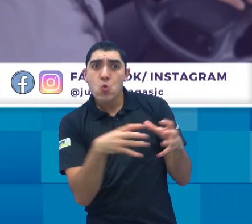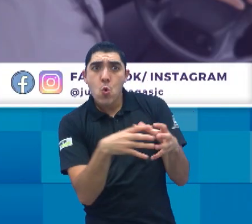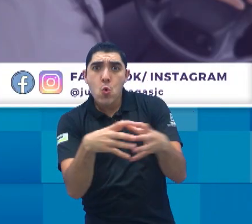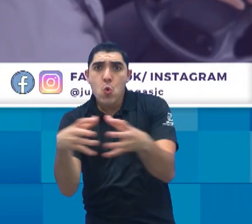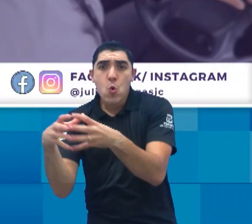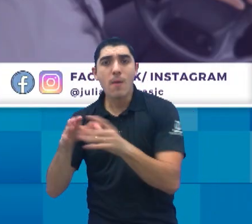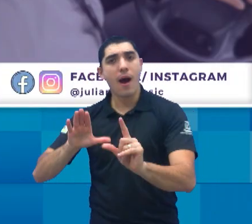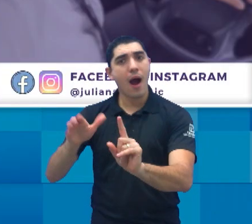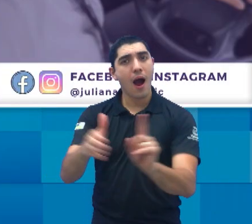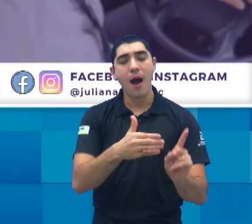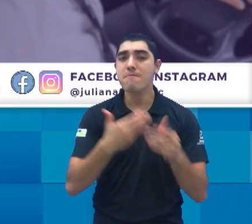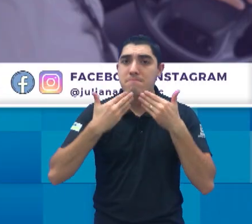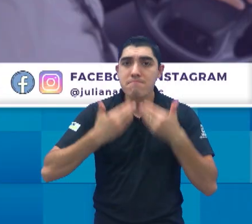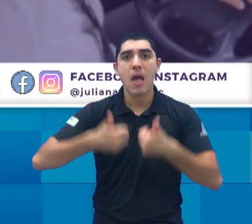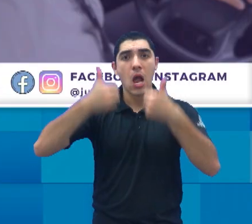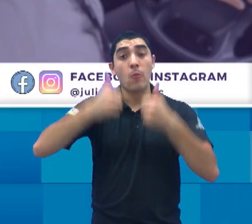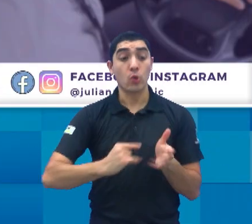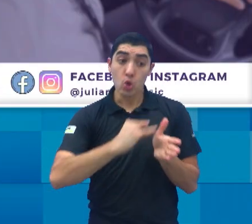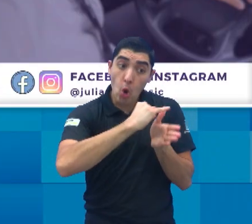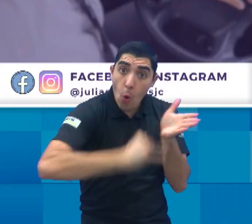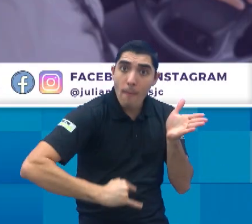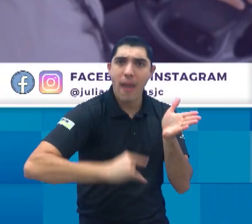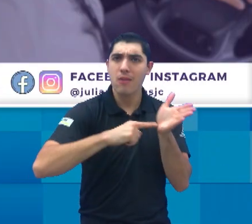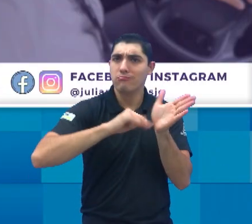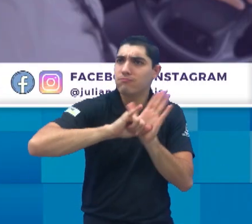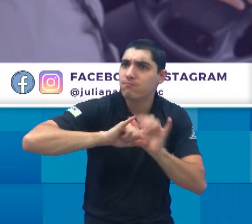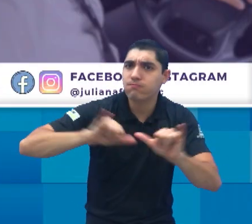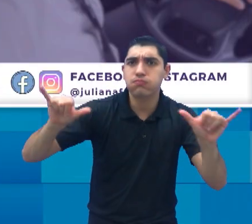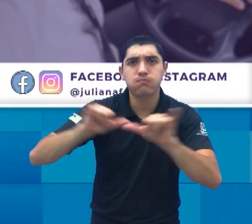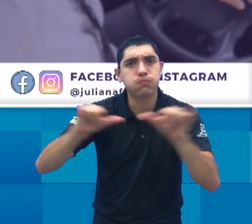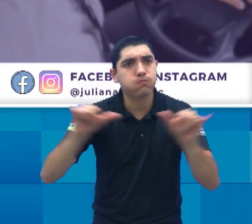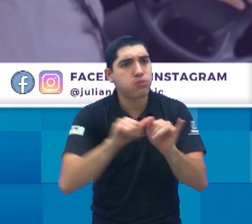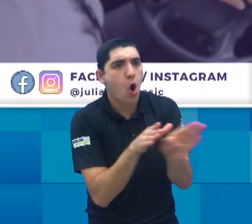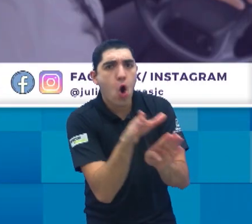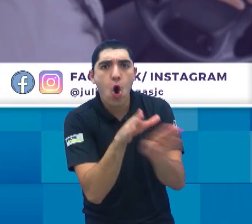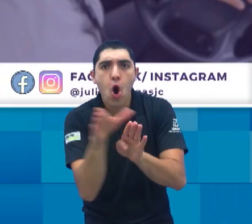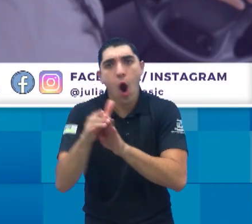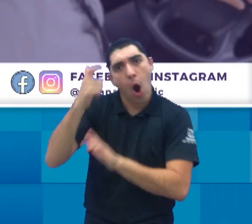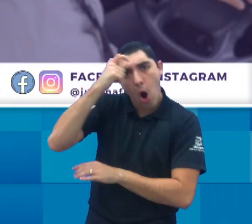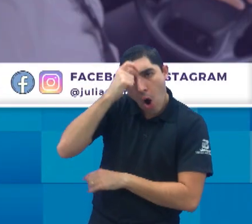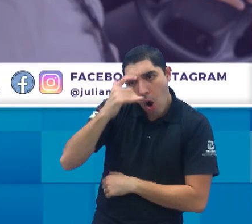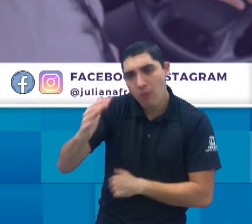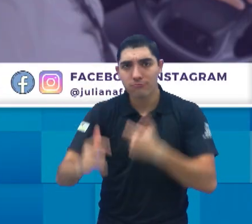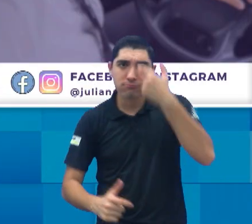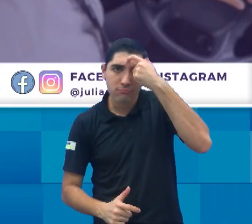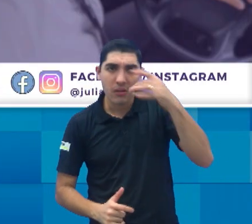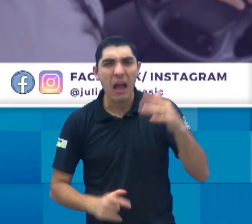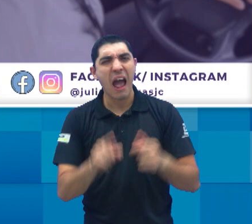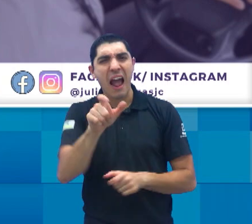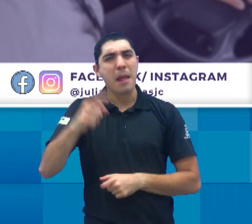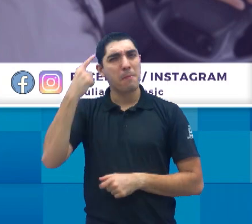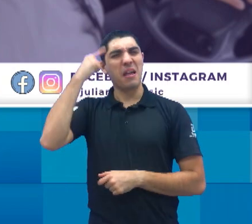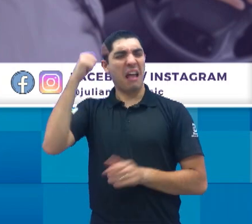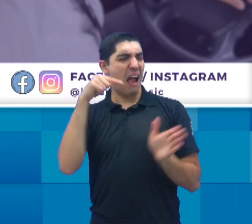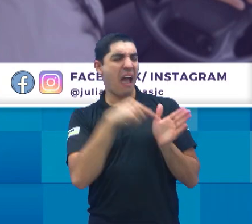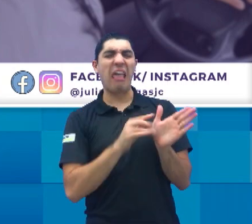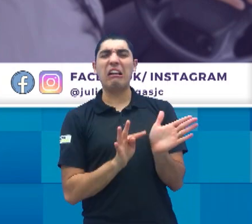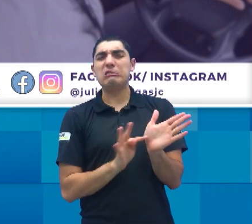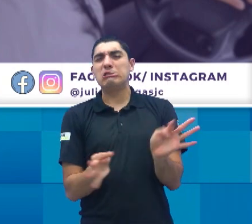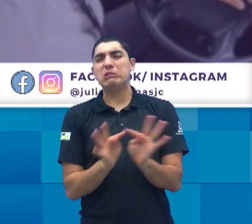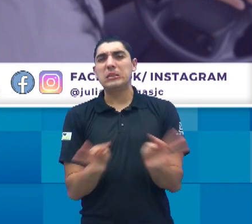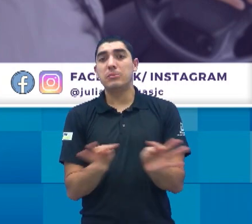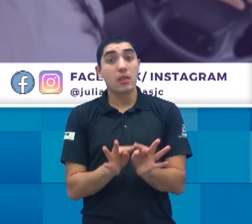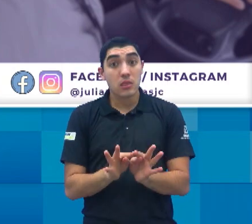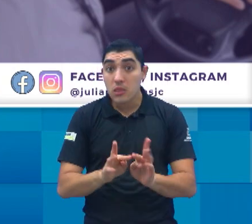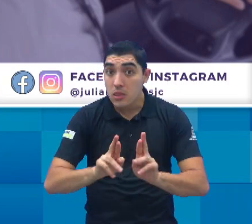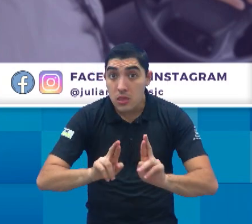E cartilhas de orientação são importantes. Uma cartilha pode parecer algo simples para quem nunca precisou dela, mas para